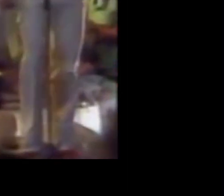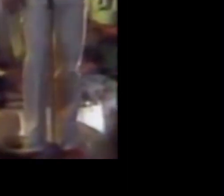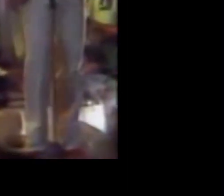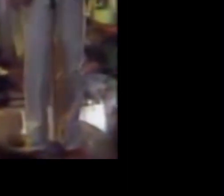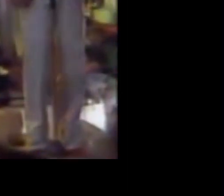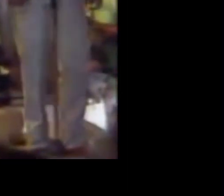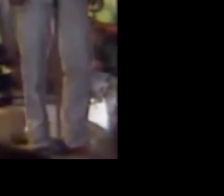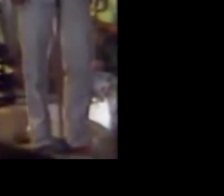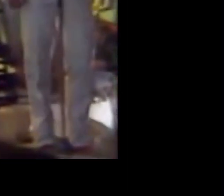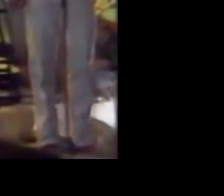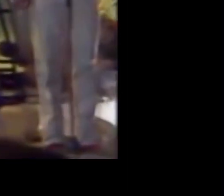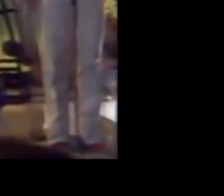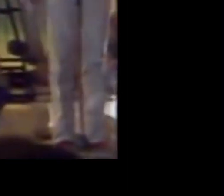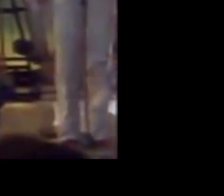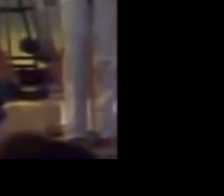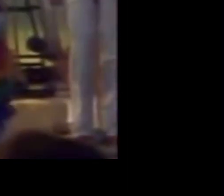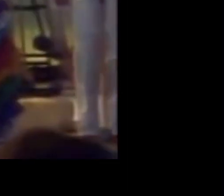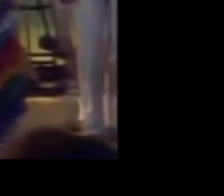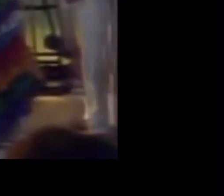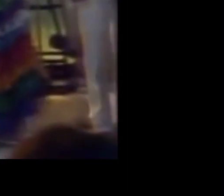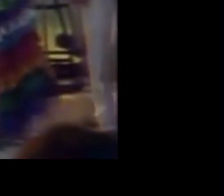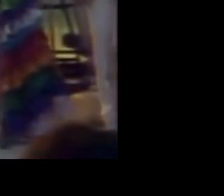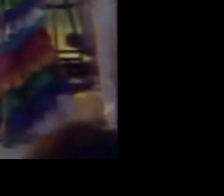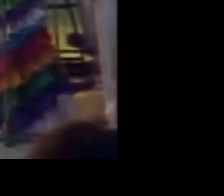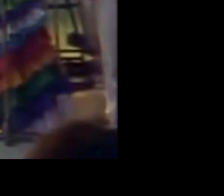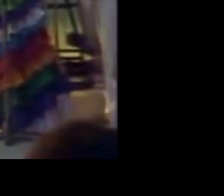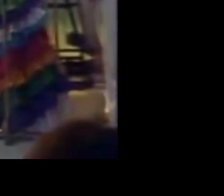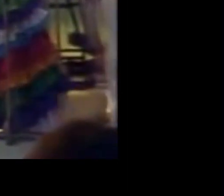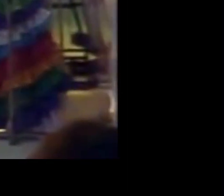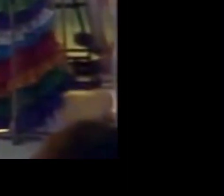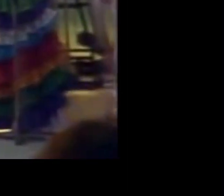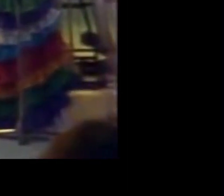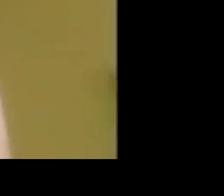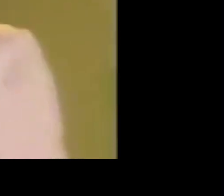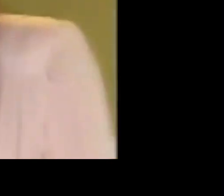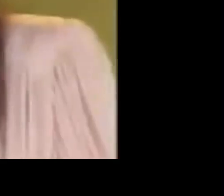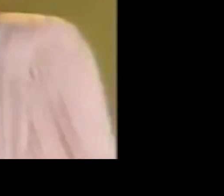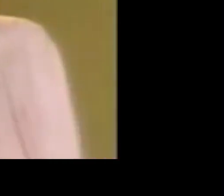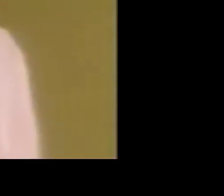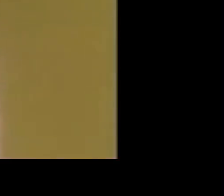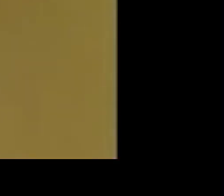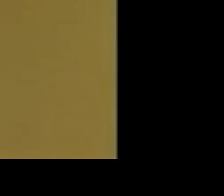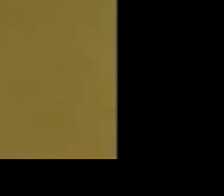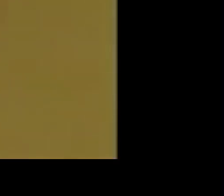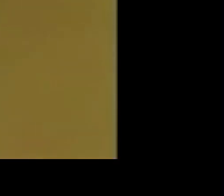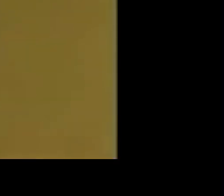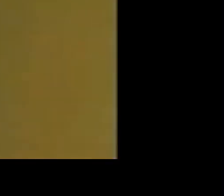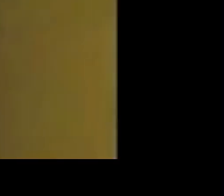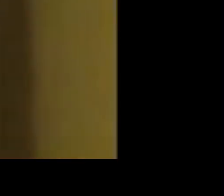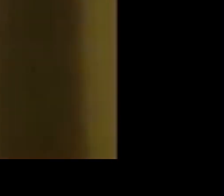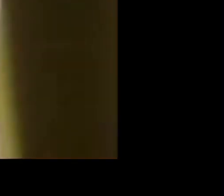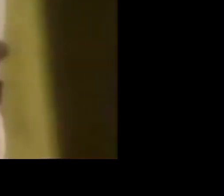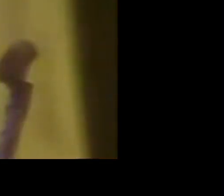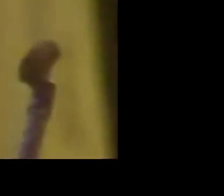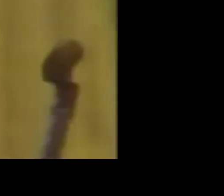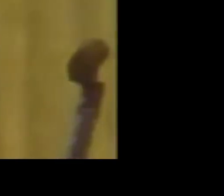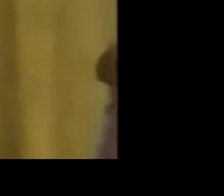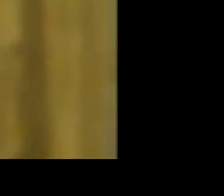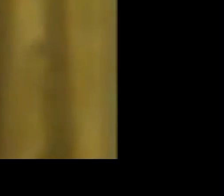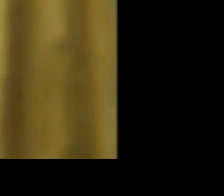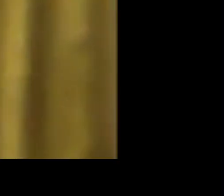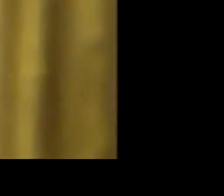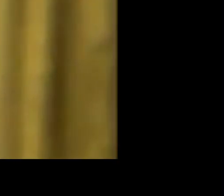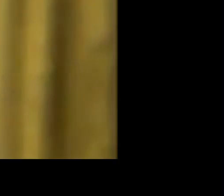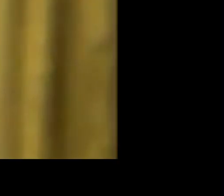ser um bicho preguiça, espantar turista e tomar banho de sol, banho